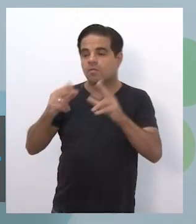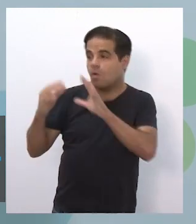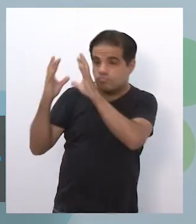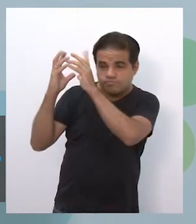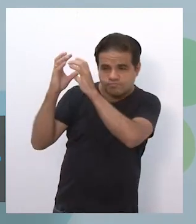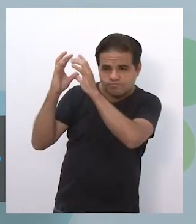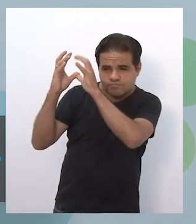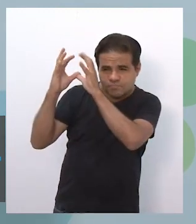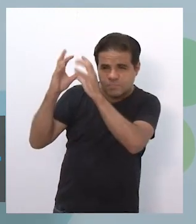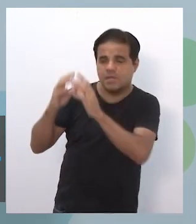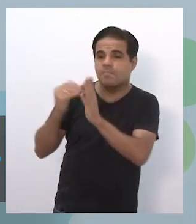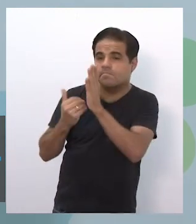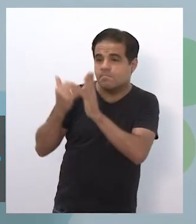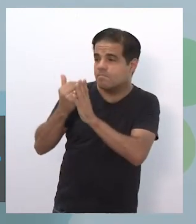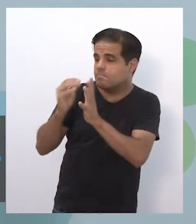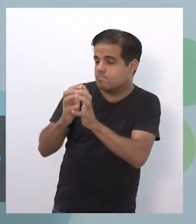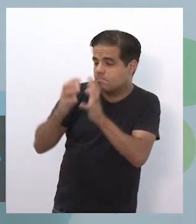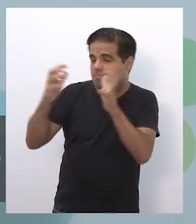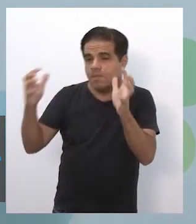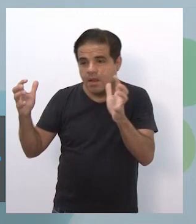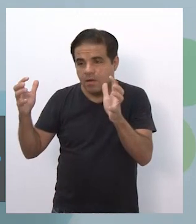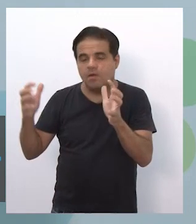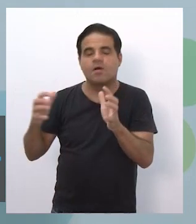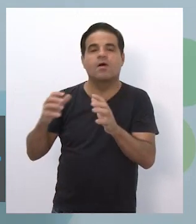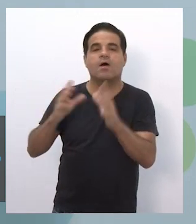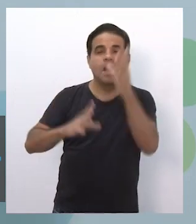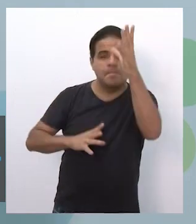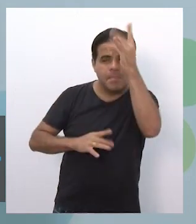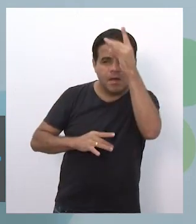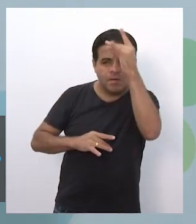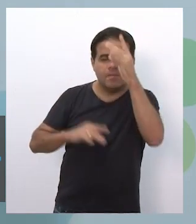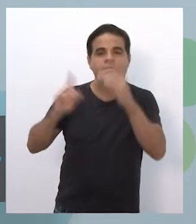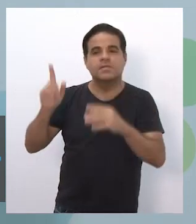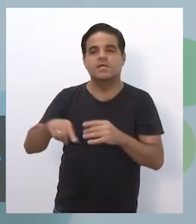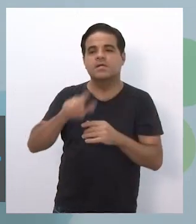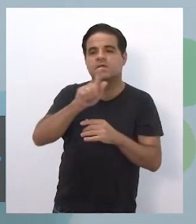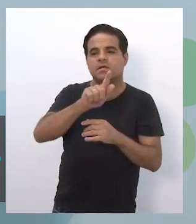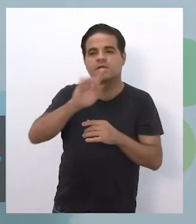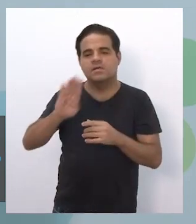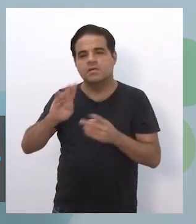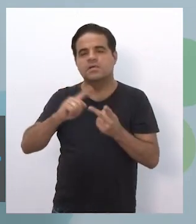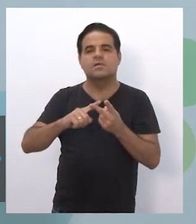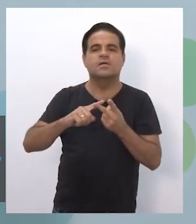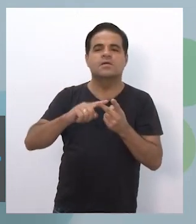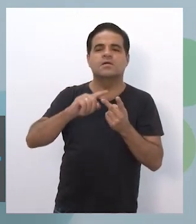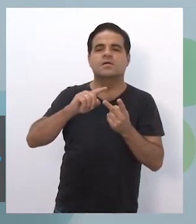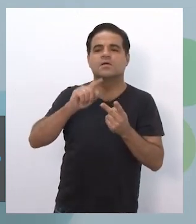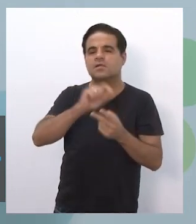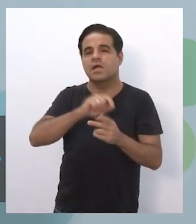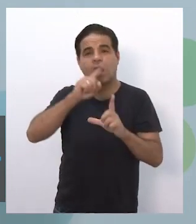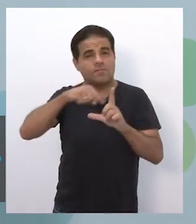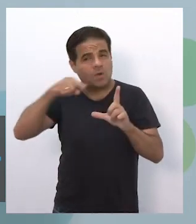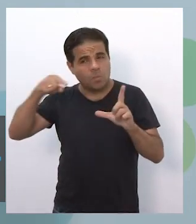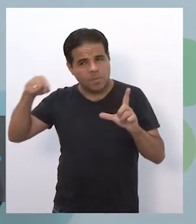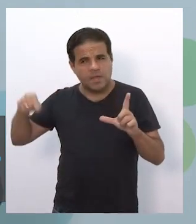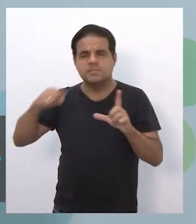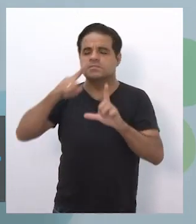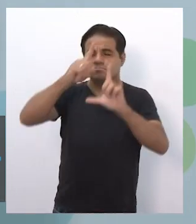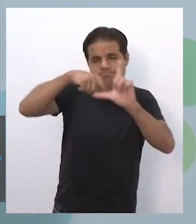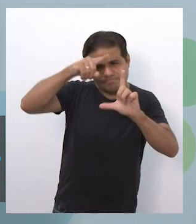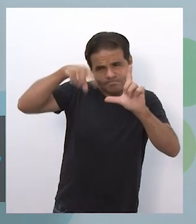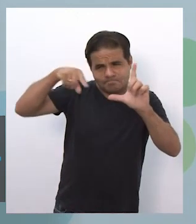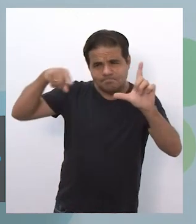então, quanto maior for a performance dele, que é os gigas, né, que é o clock, lá que nós falamos que era a frequência, então, quanto mais